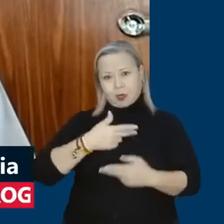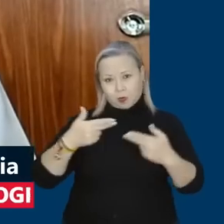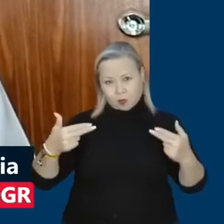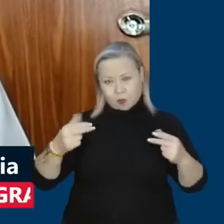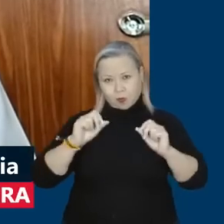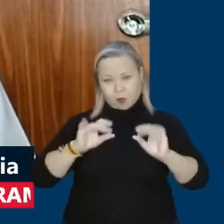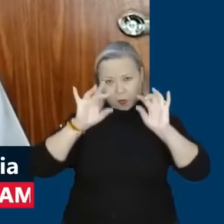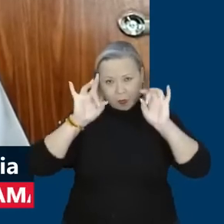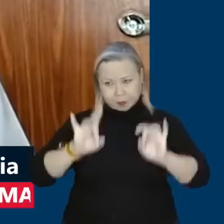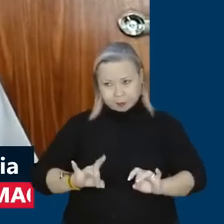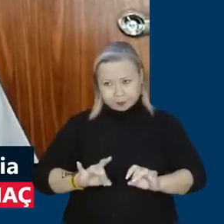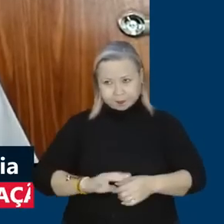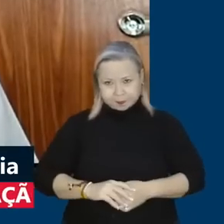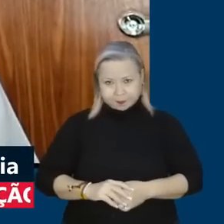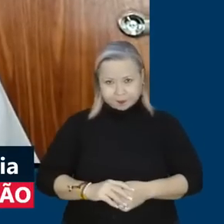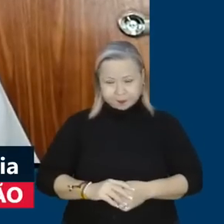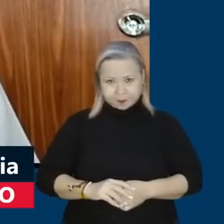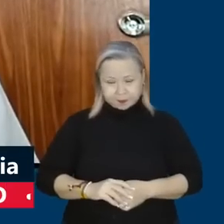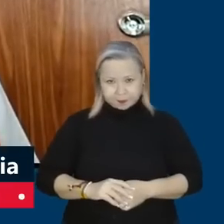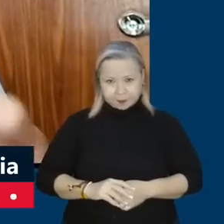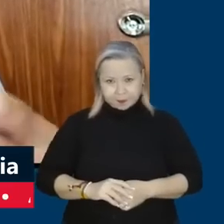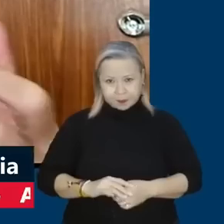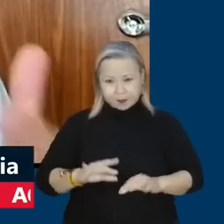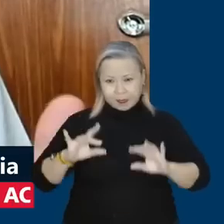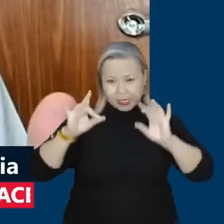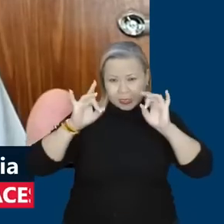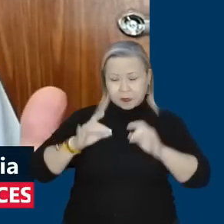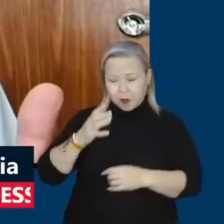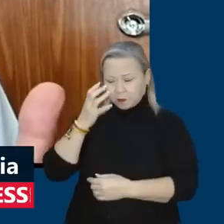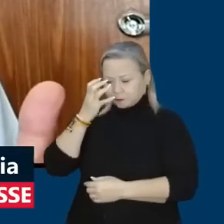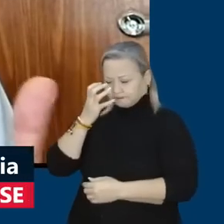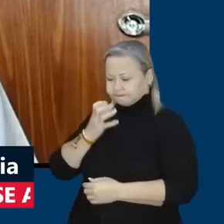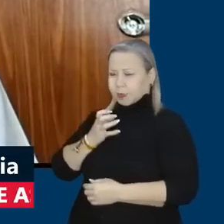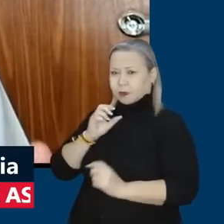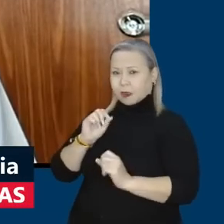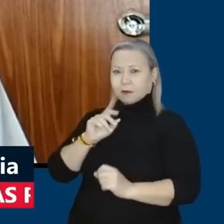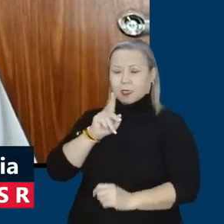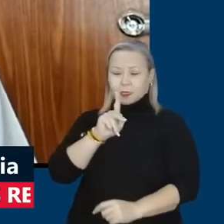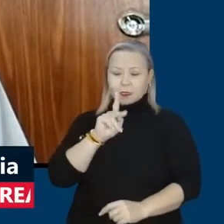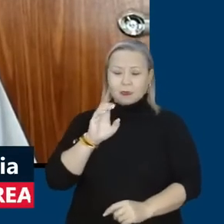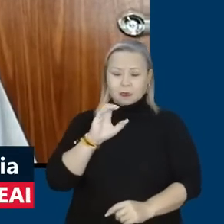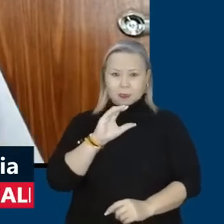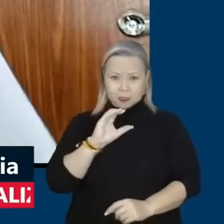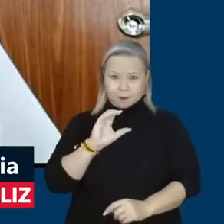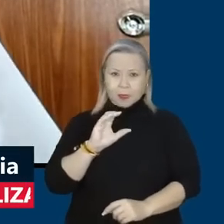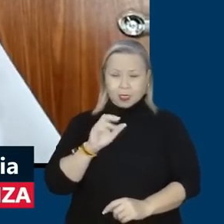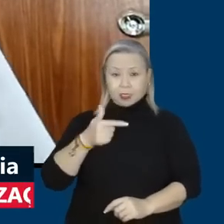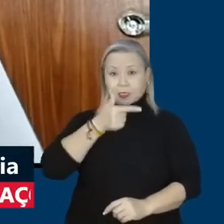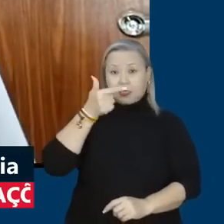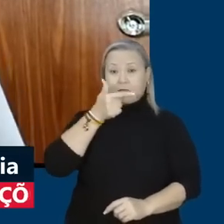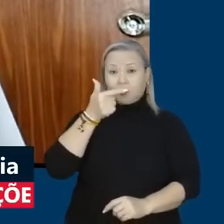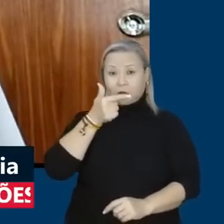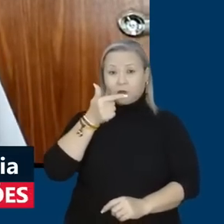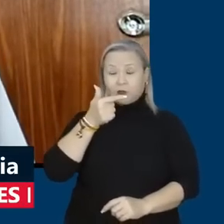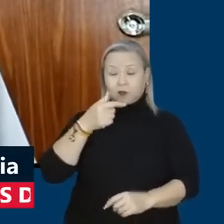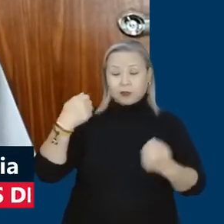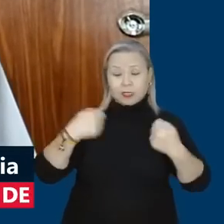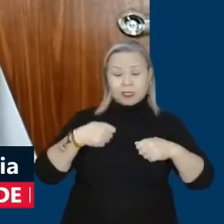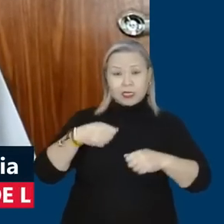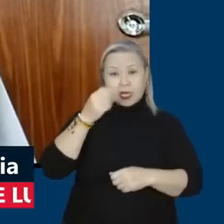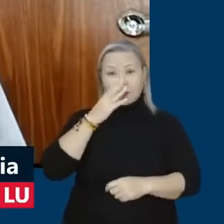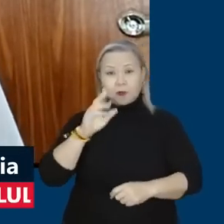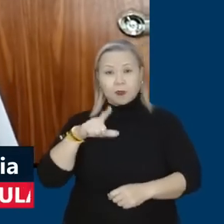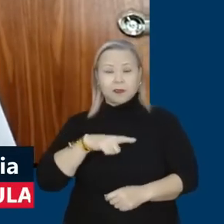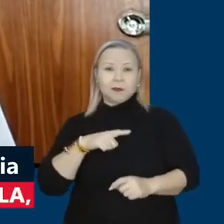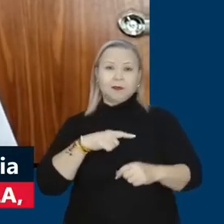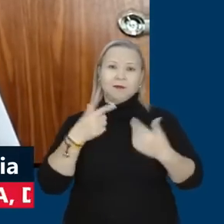extrema, vamos dizer assim, a extrema seriedade que é essa PEC. Segundo, é a extrema necessidade que o Brasil tem